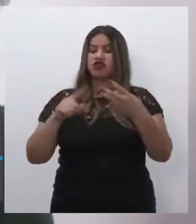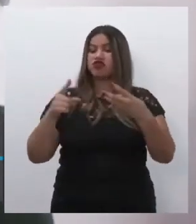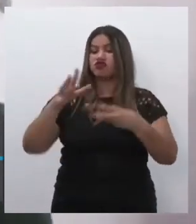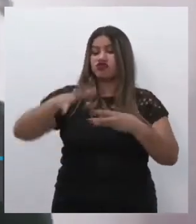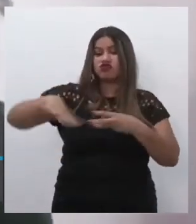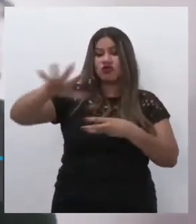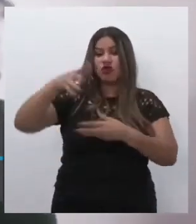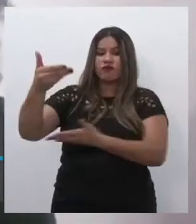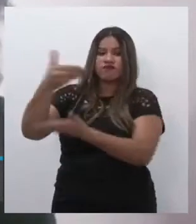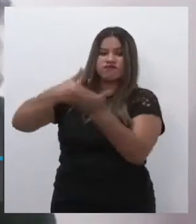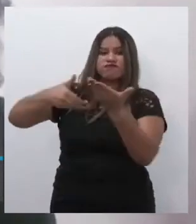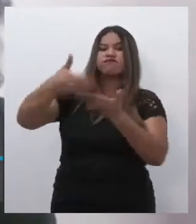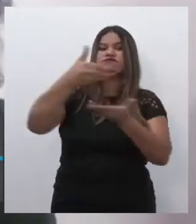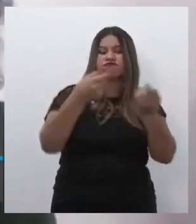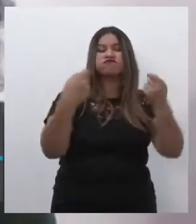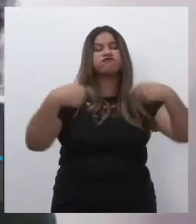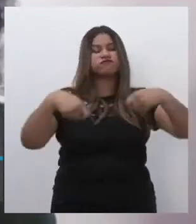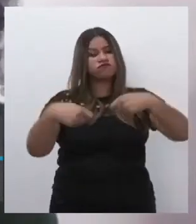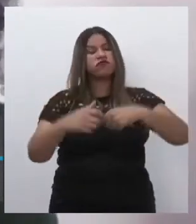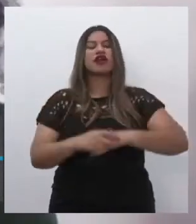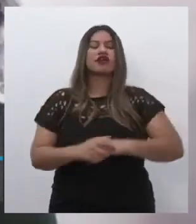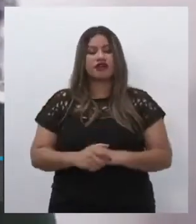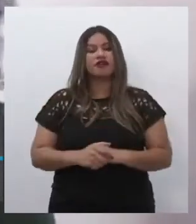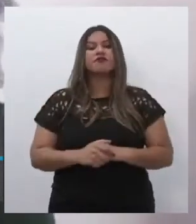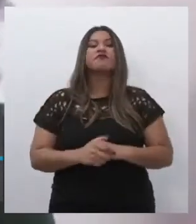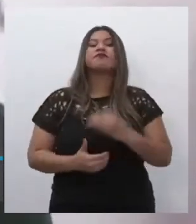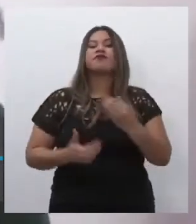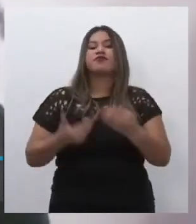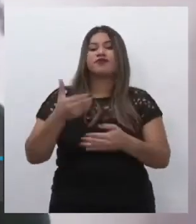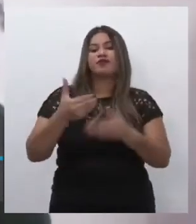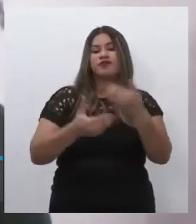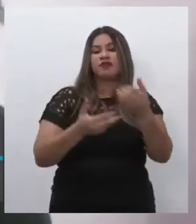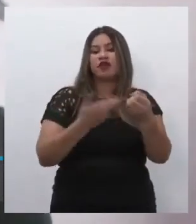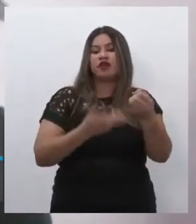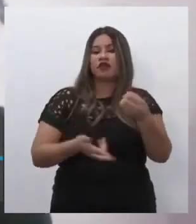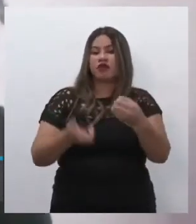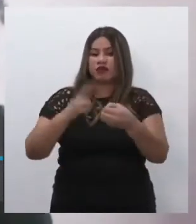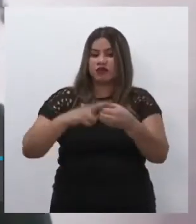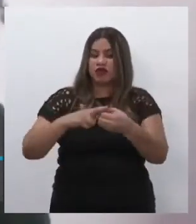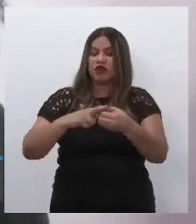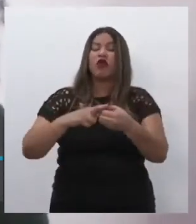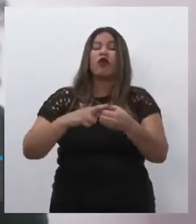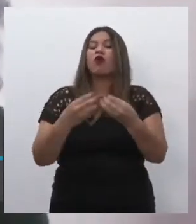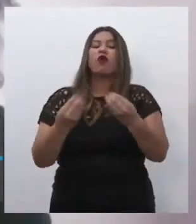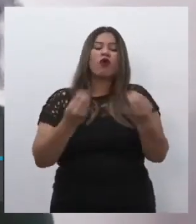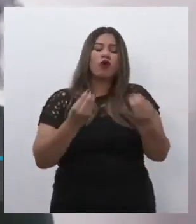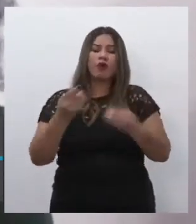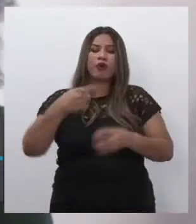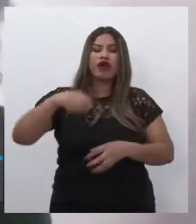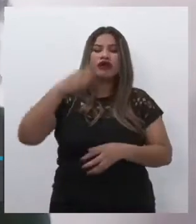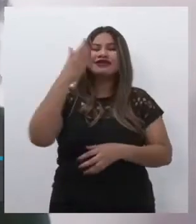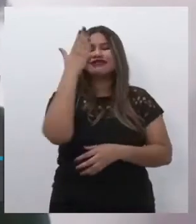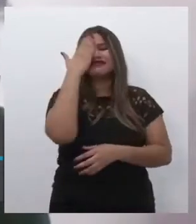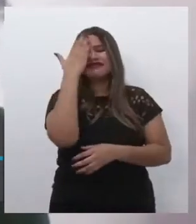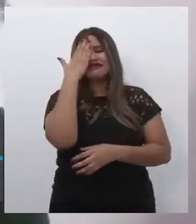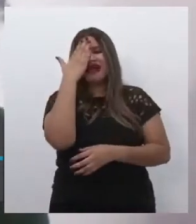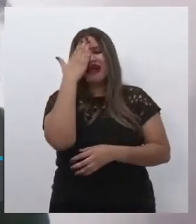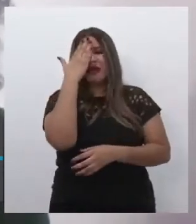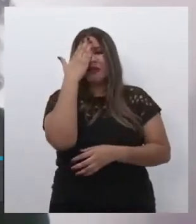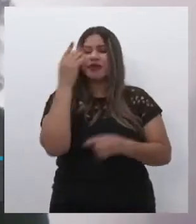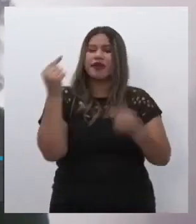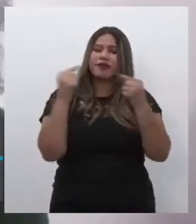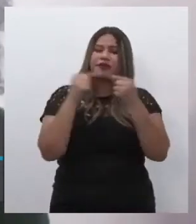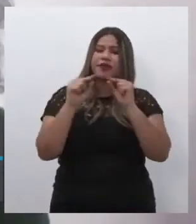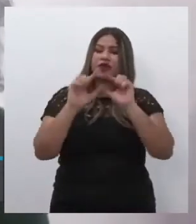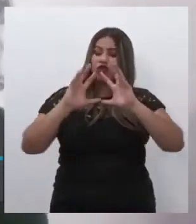coletiva. E esse processo de recuperação, a gente sabe que não irá contemplar no